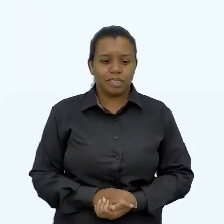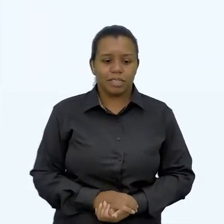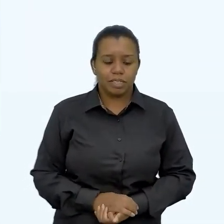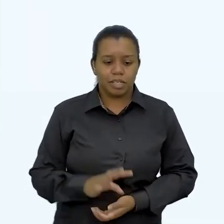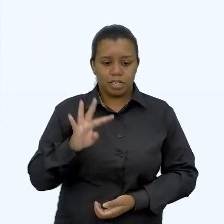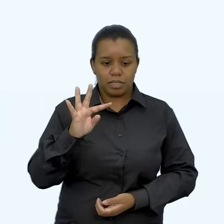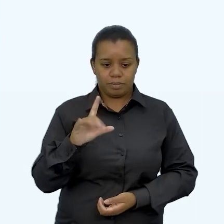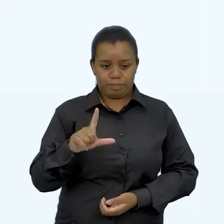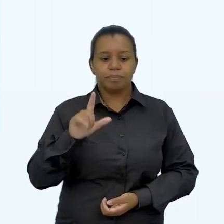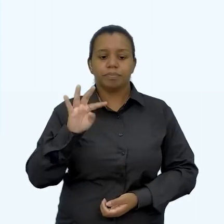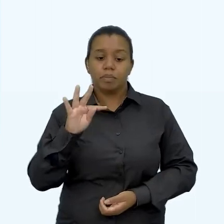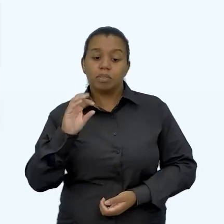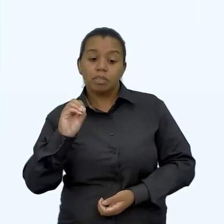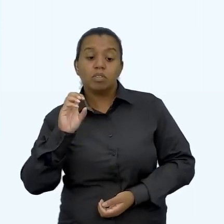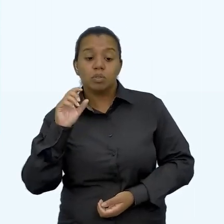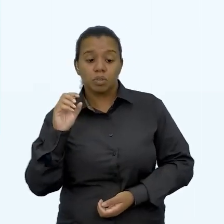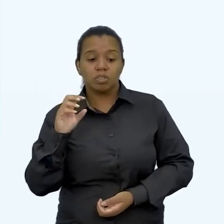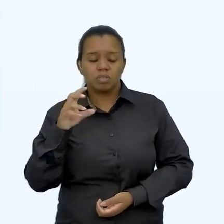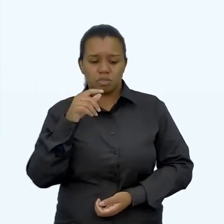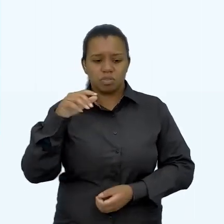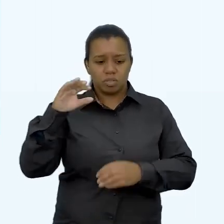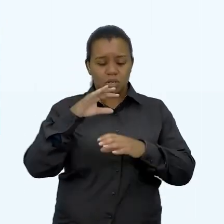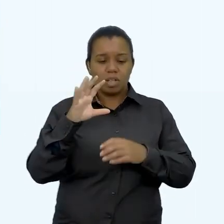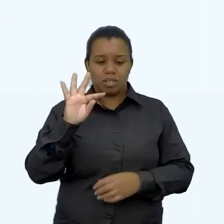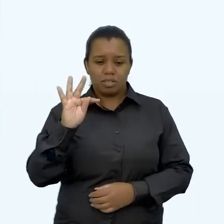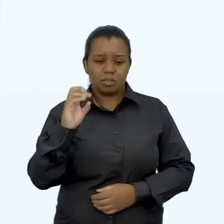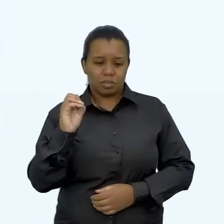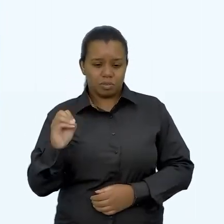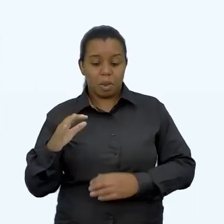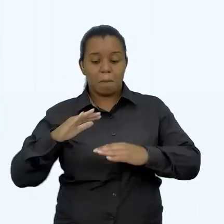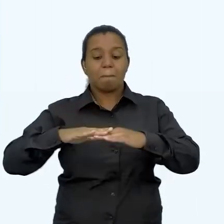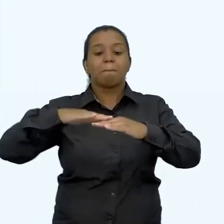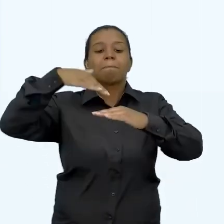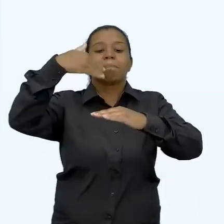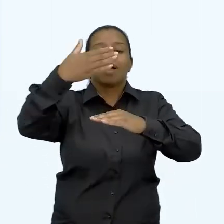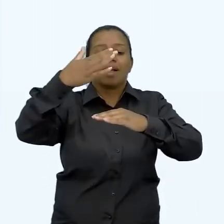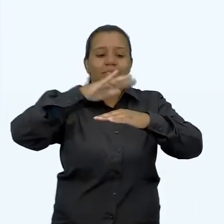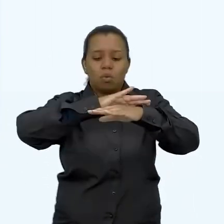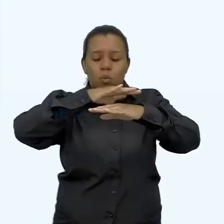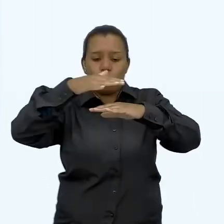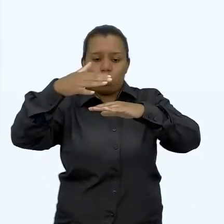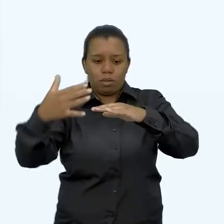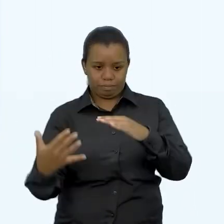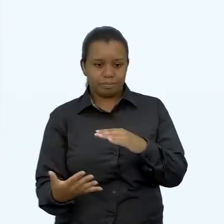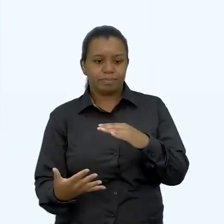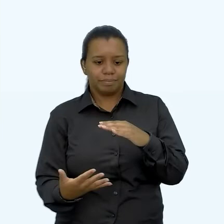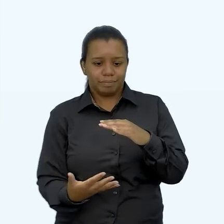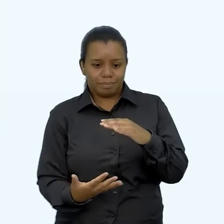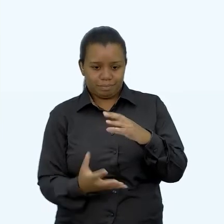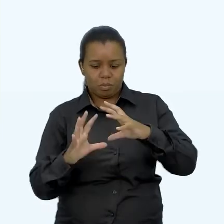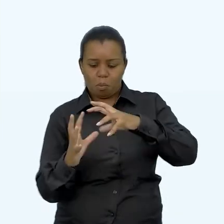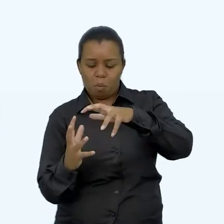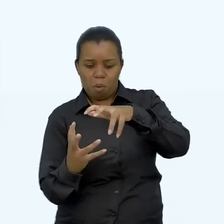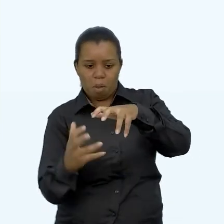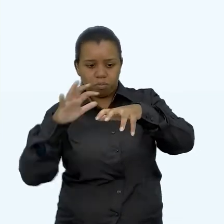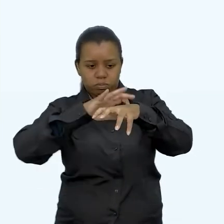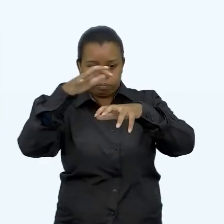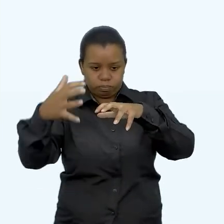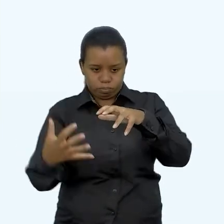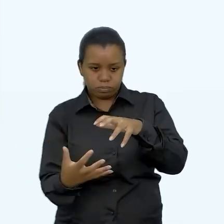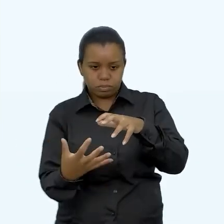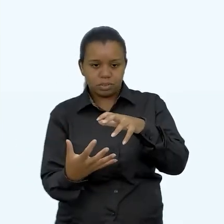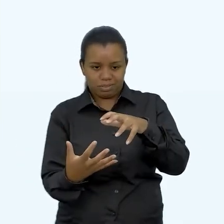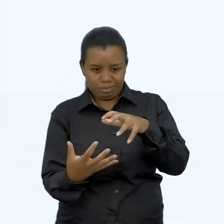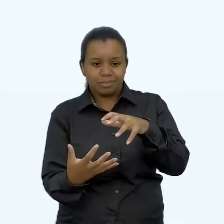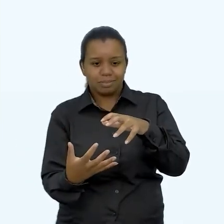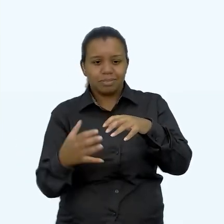A litosfera é a parte mais externa de nosso planeta. Ela é formada pela crosta e pela parte superior do